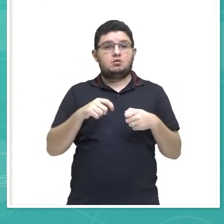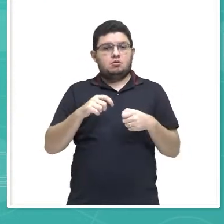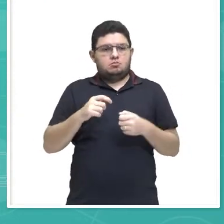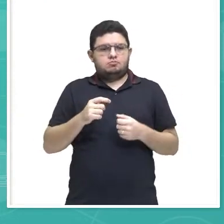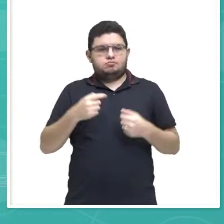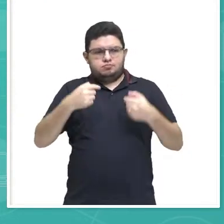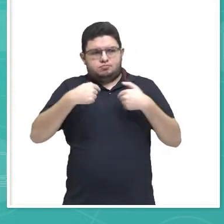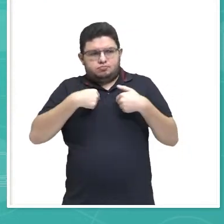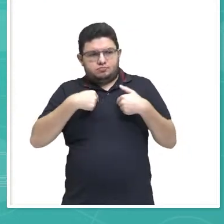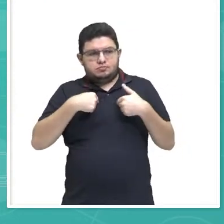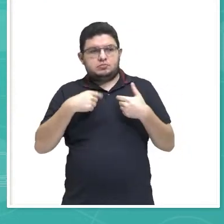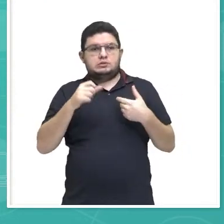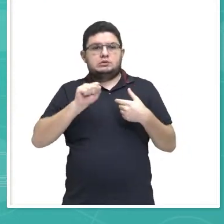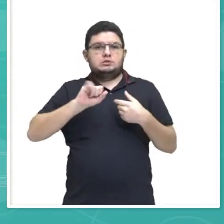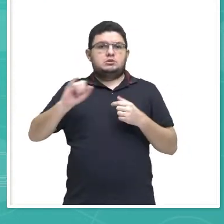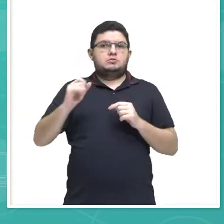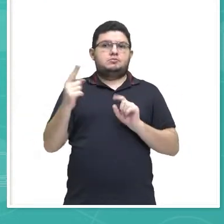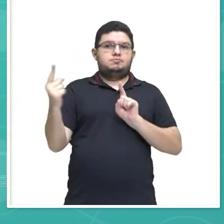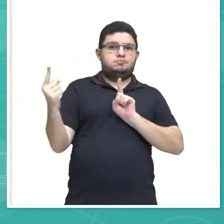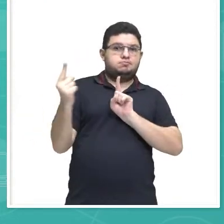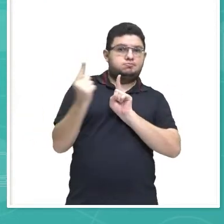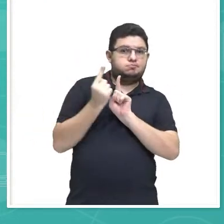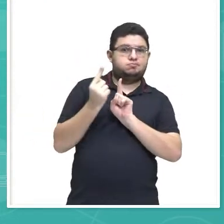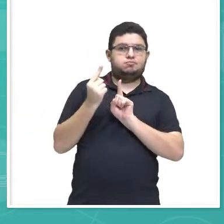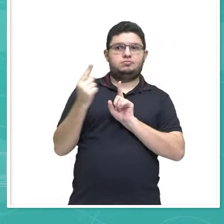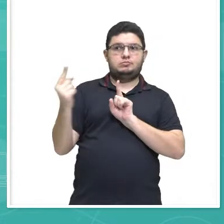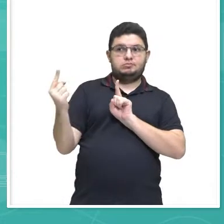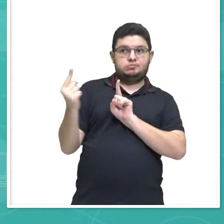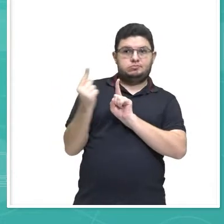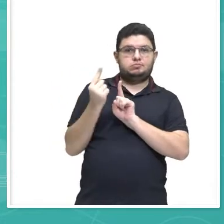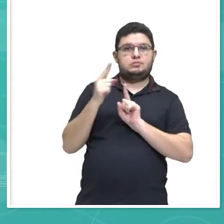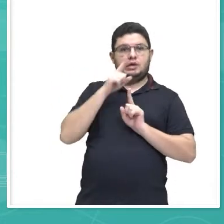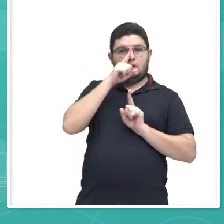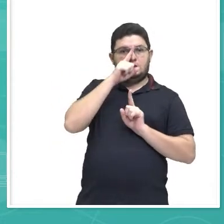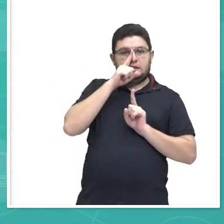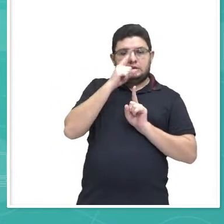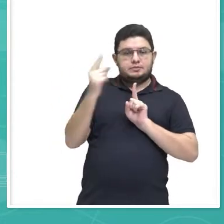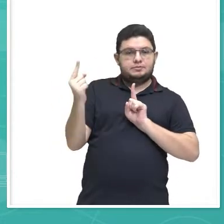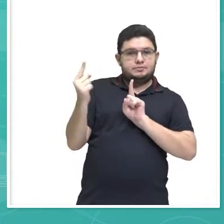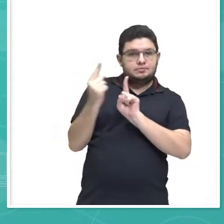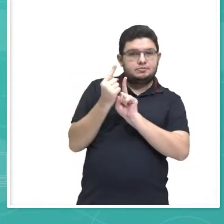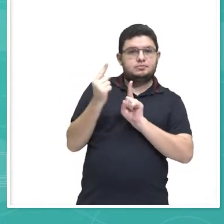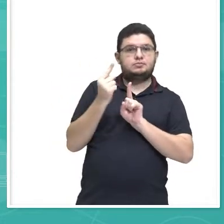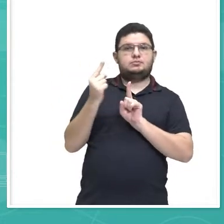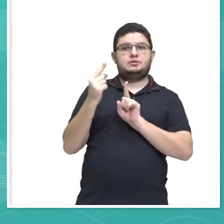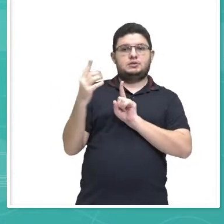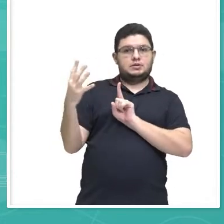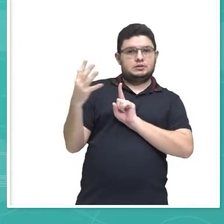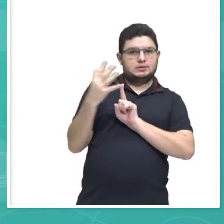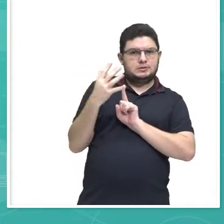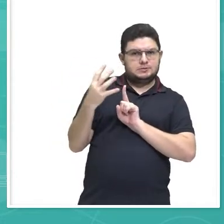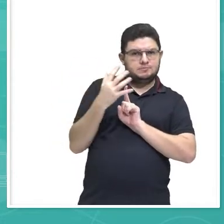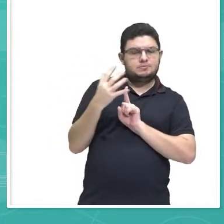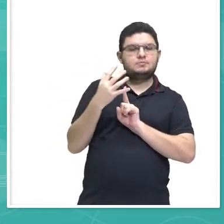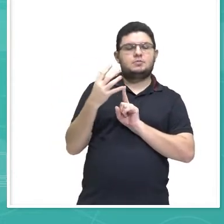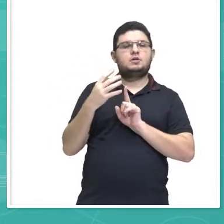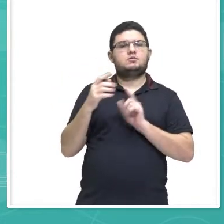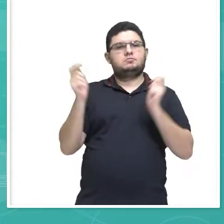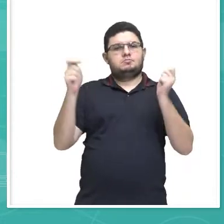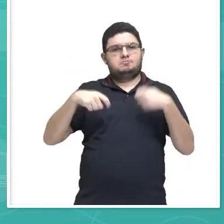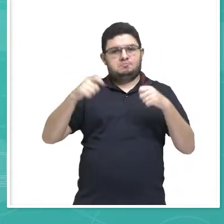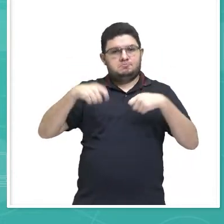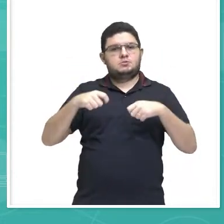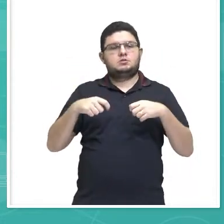pessoalmente, caso haja algum ataque, né? Caso a pessoa tenha alguma ameaça à sua integridade física, ela possa